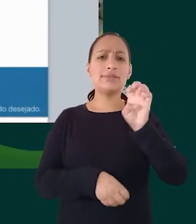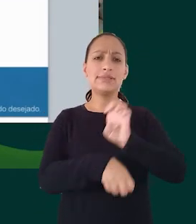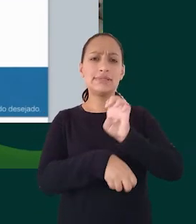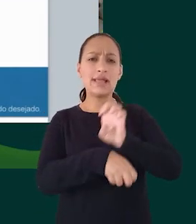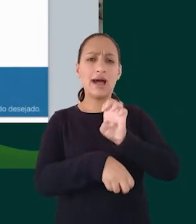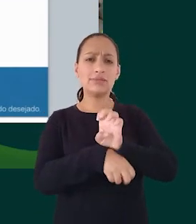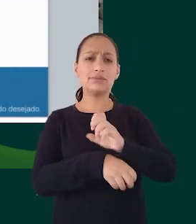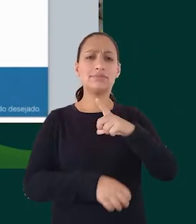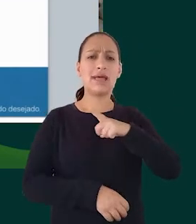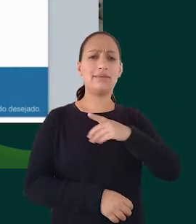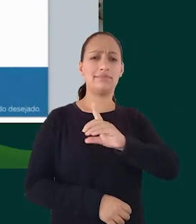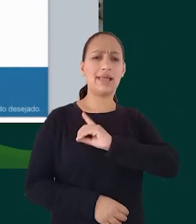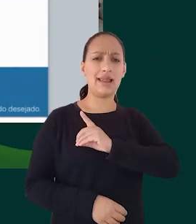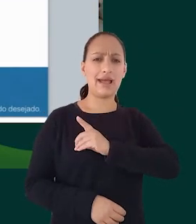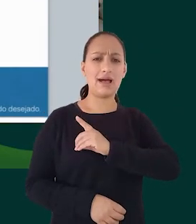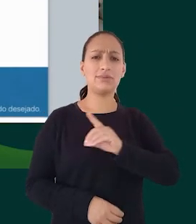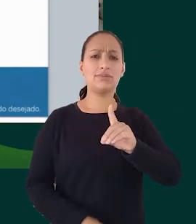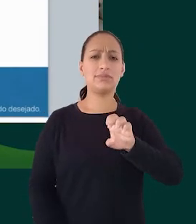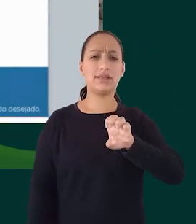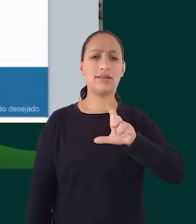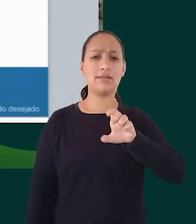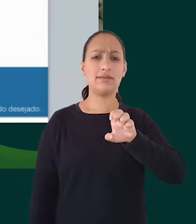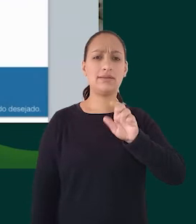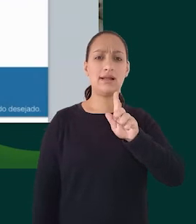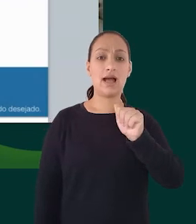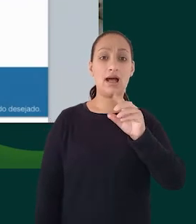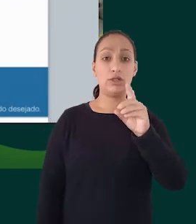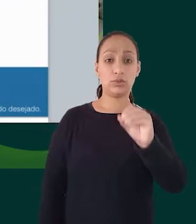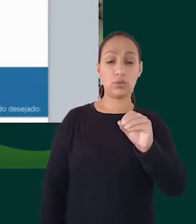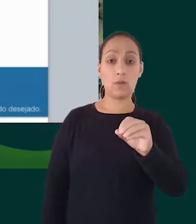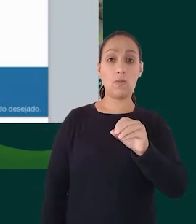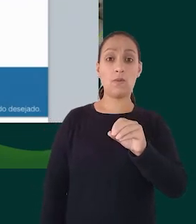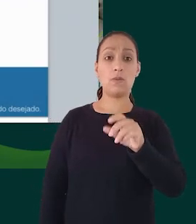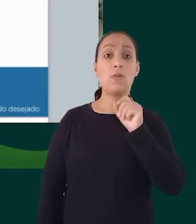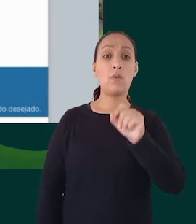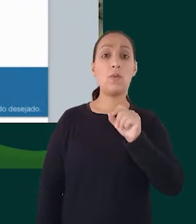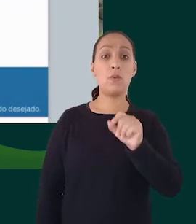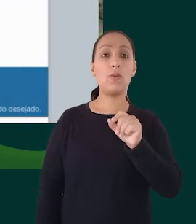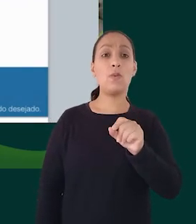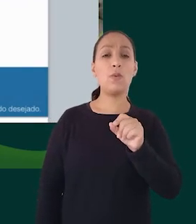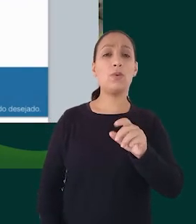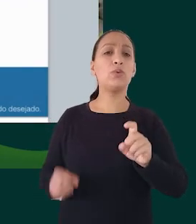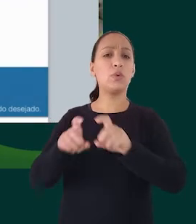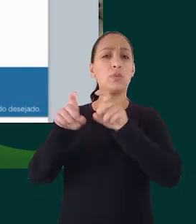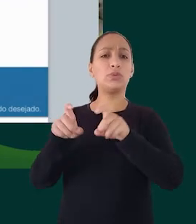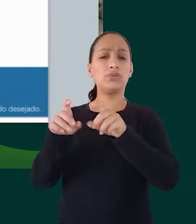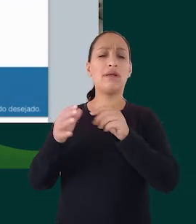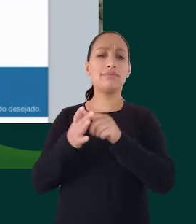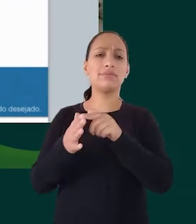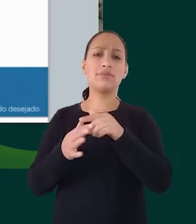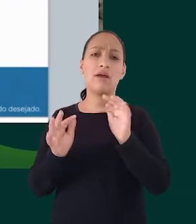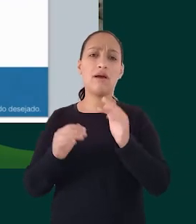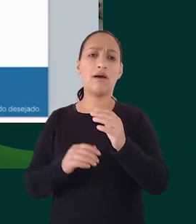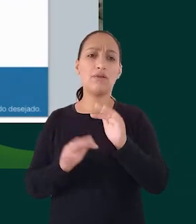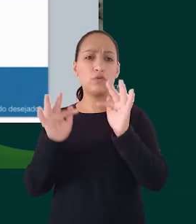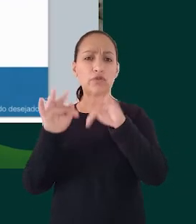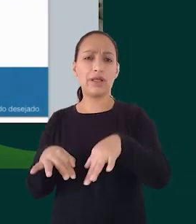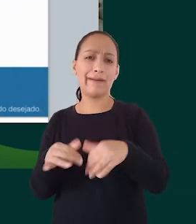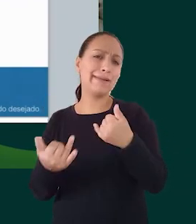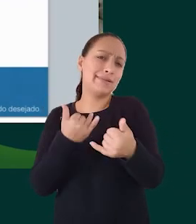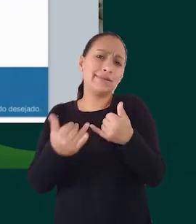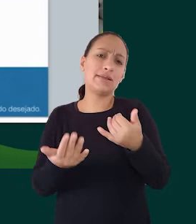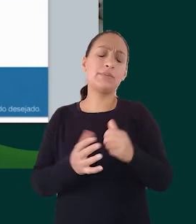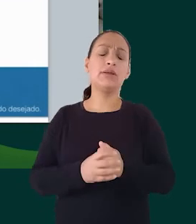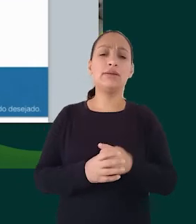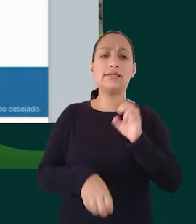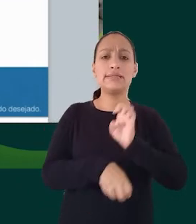delegados dos estados, né, que são computados ao final. Então, por exemplo, se